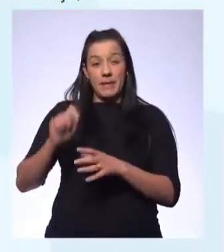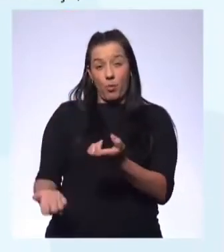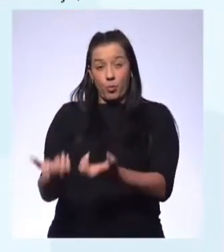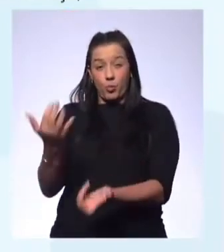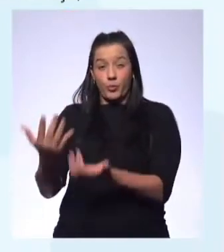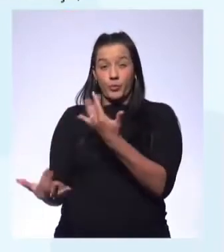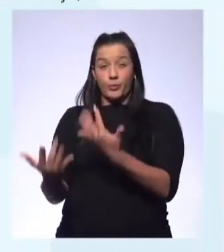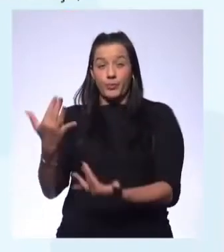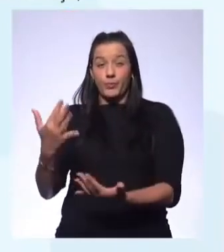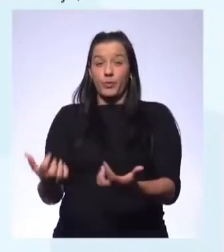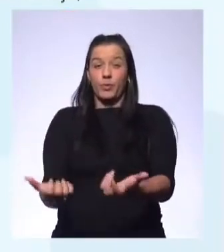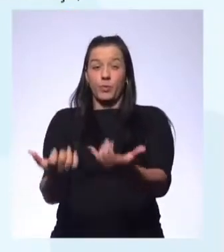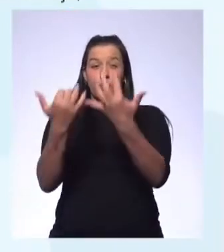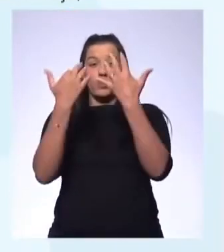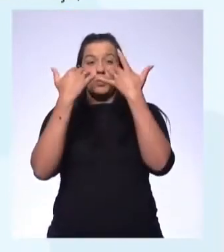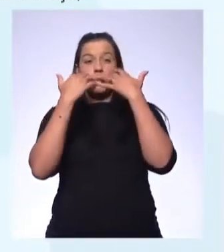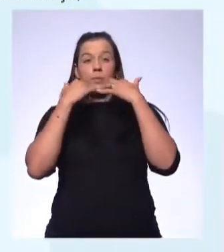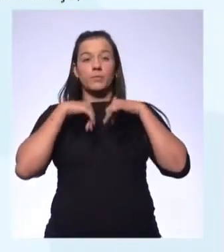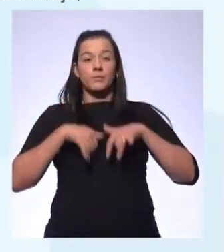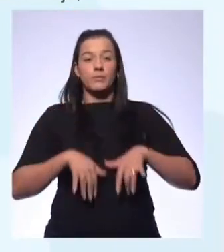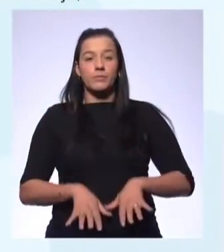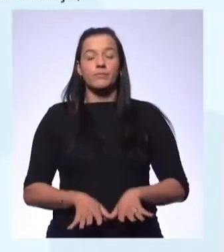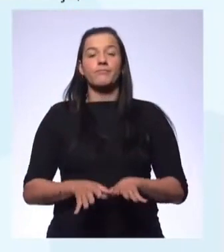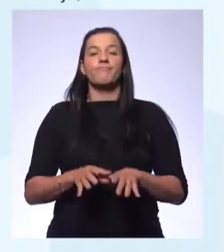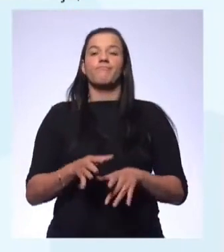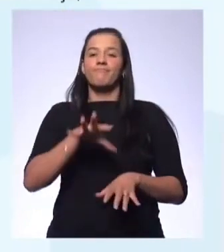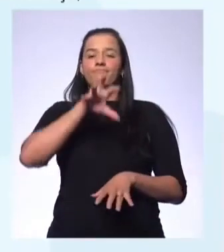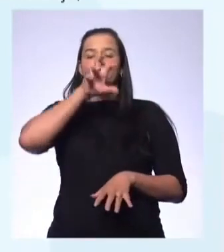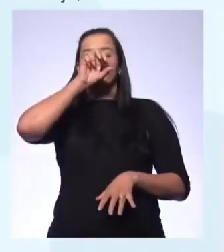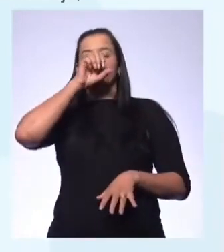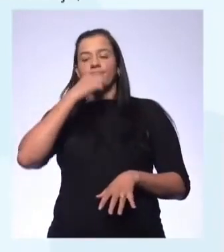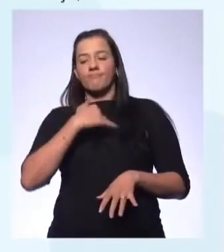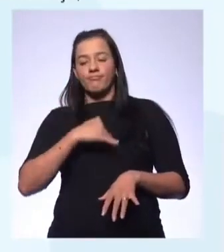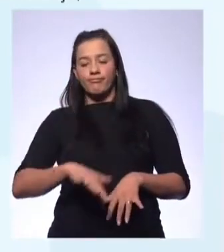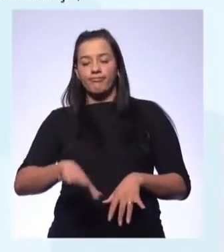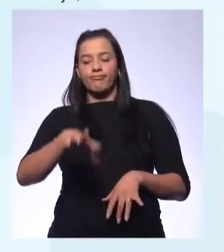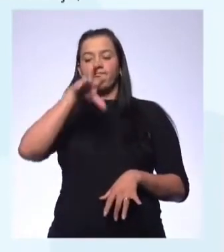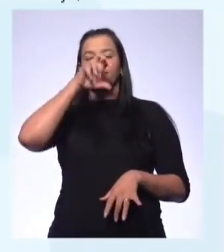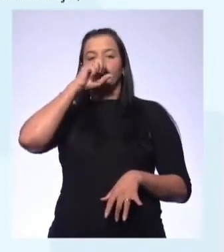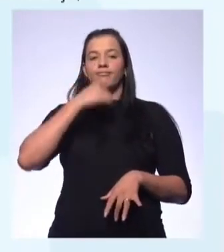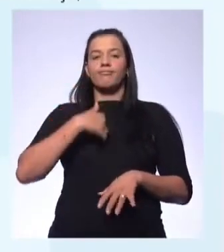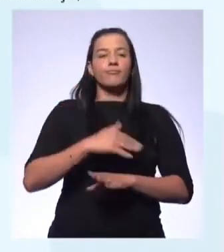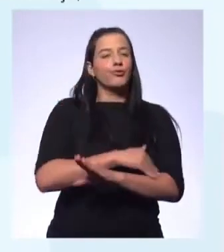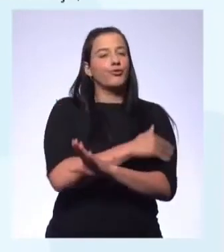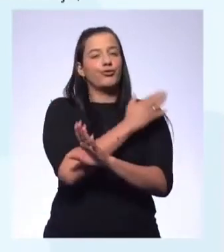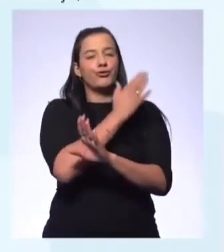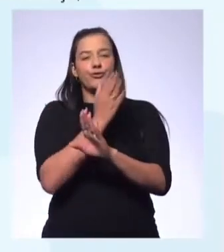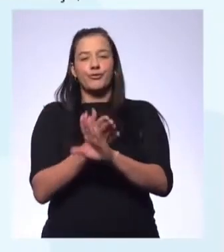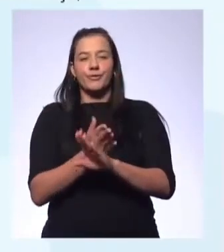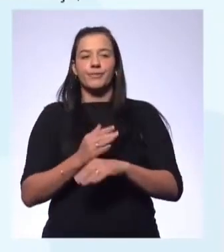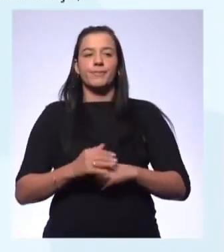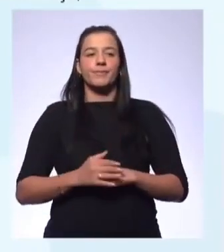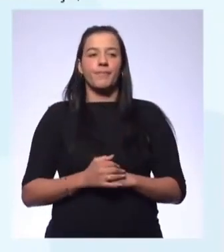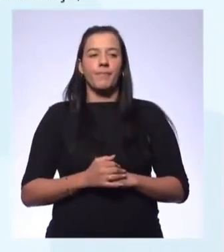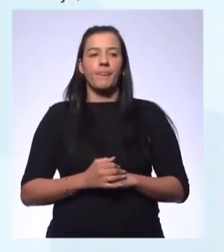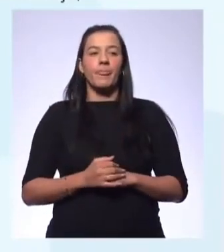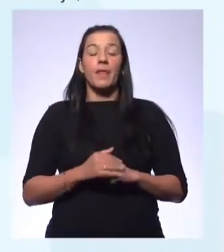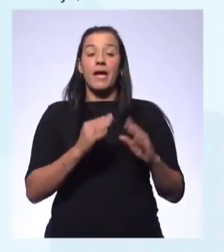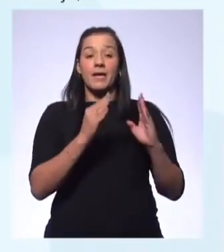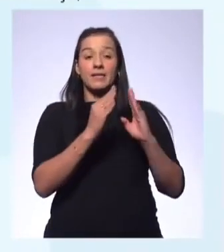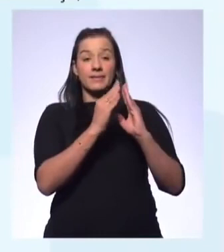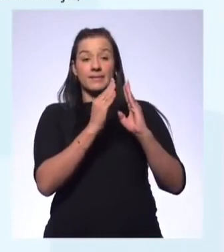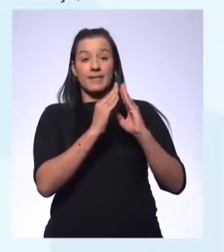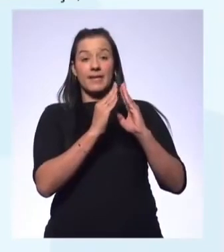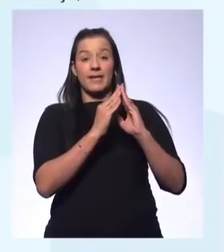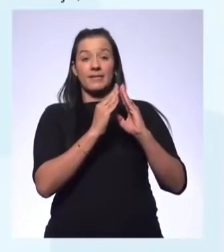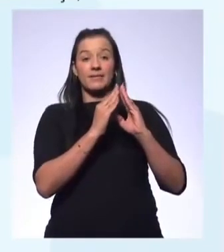carvão invadia o ambiente da fábrica, as pessoas acabavam inalando fumaça praticamente o dia inteiro. As moradias não eram